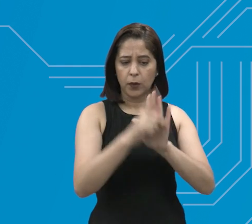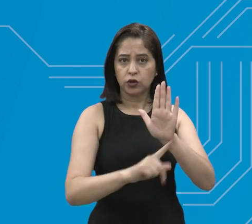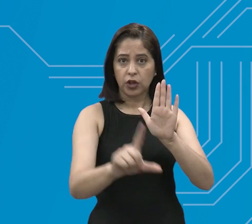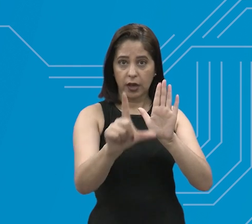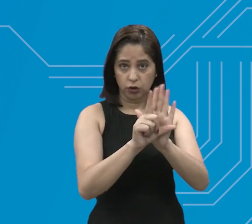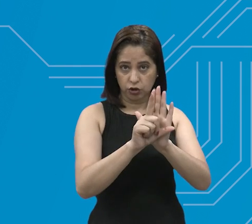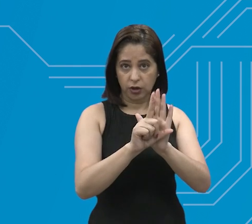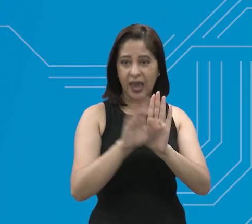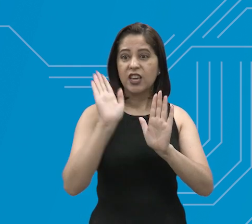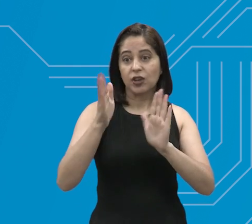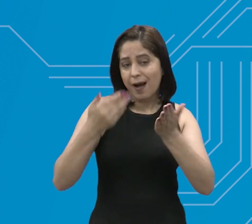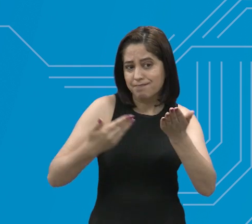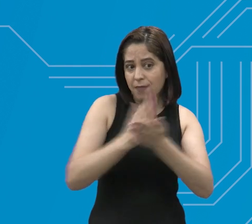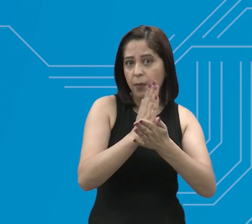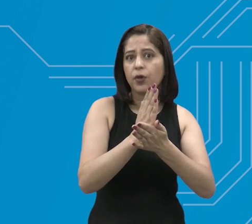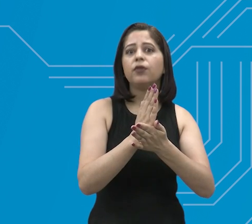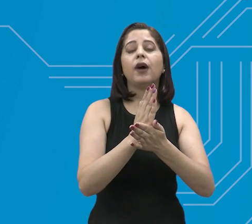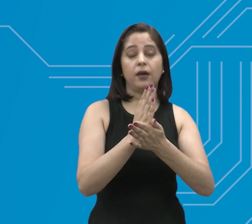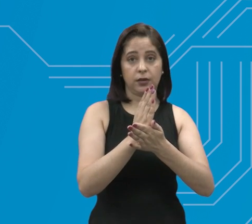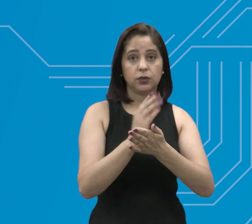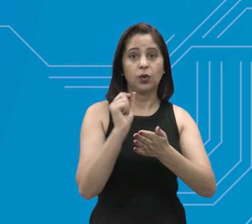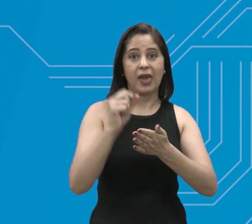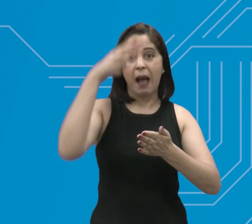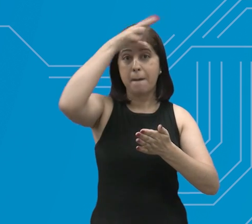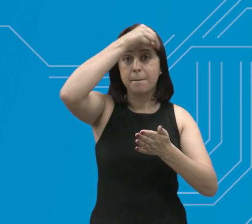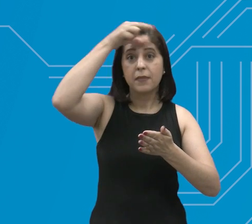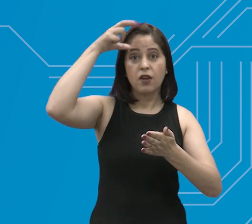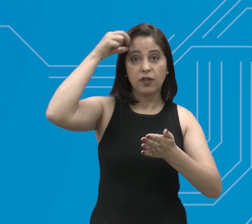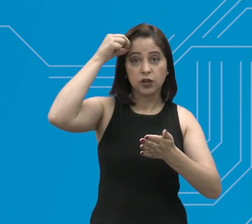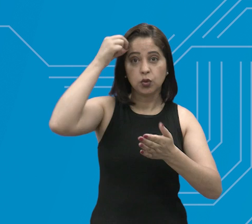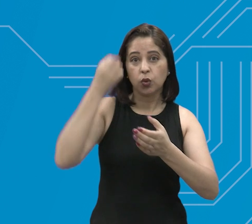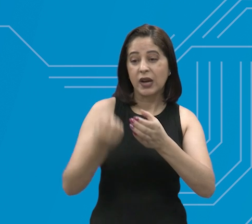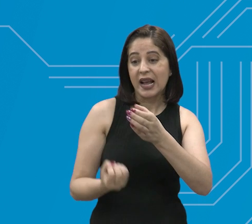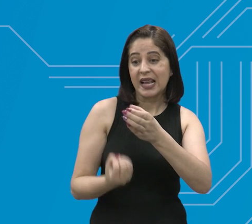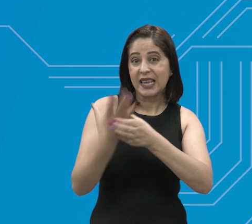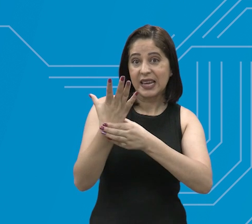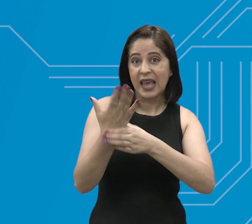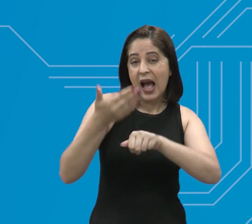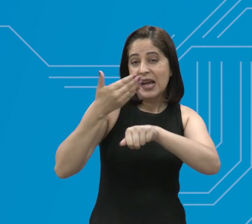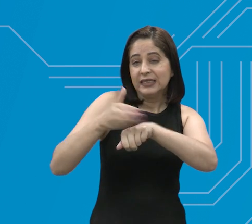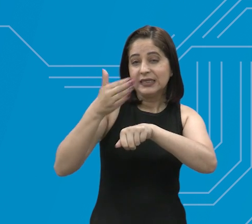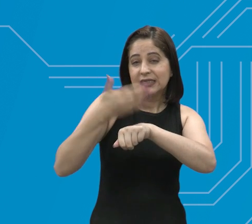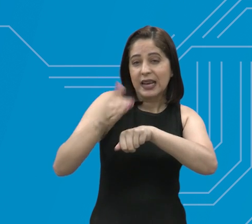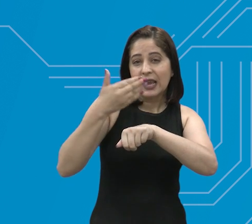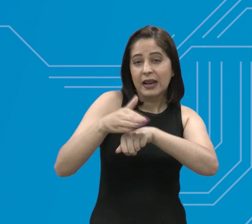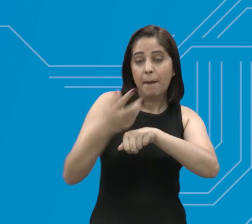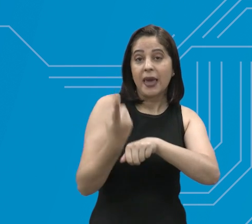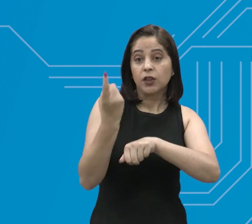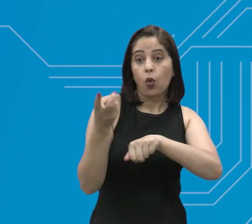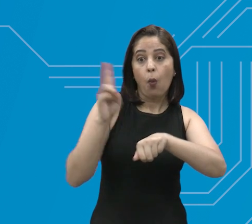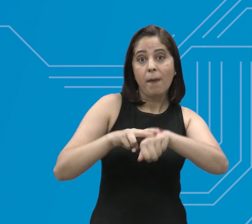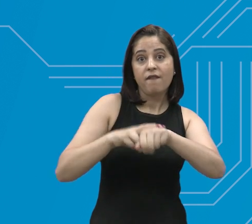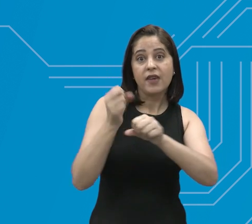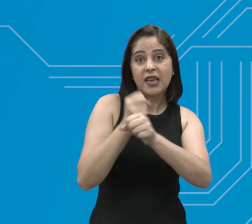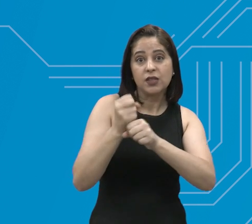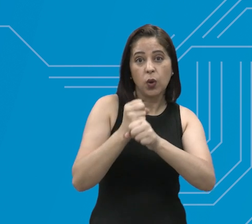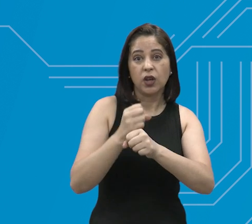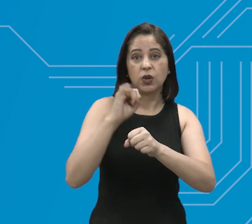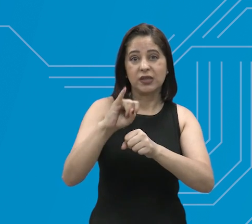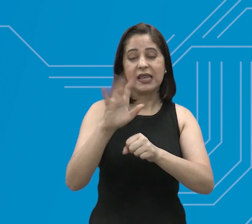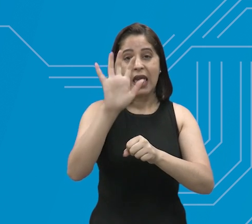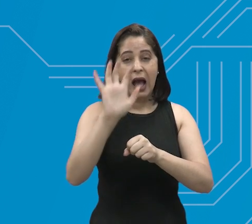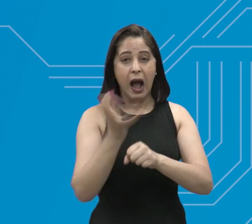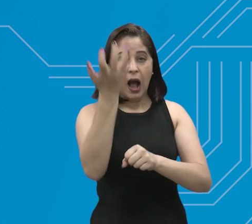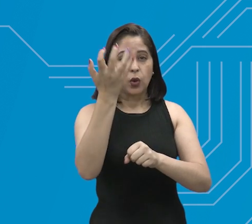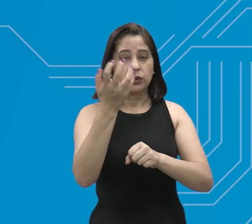de lei aprovado pelos vereadores autoriza a Prefeitura a elaborar um treinamento anual para evacuação em